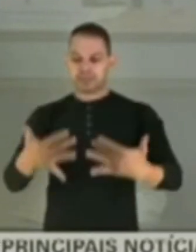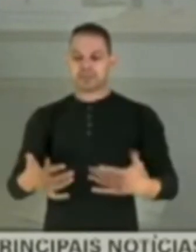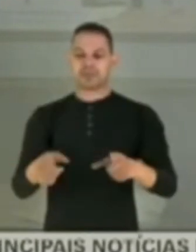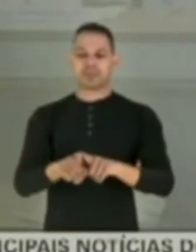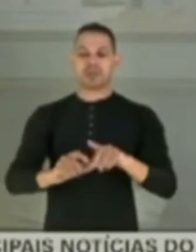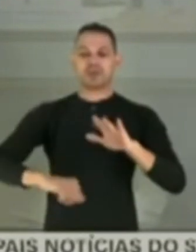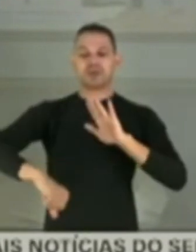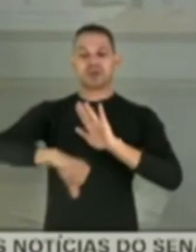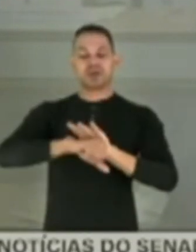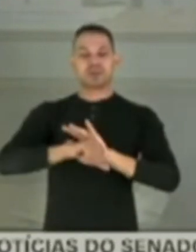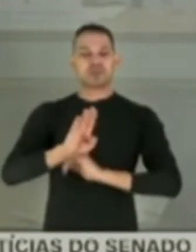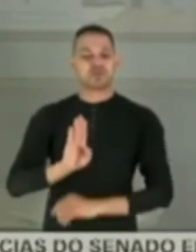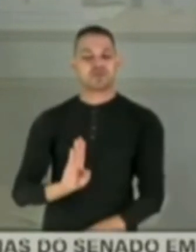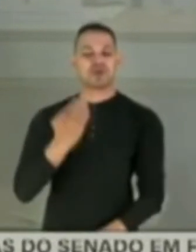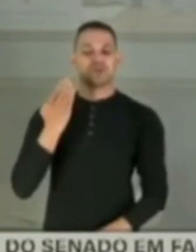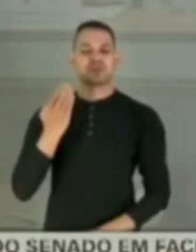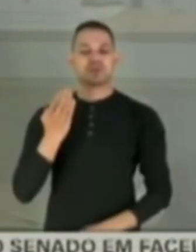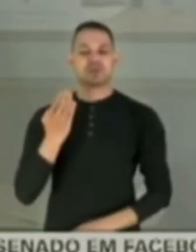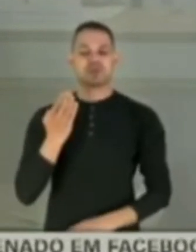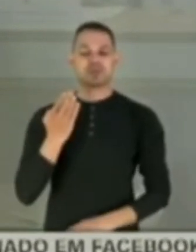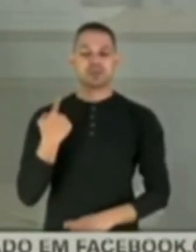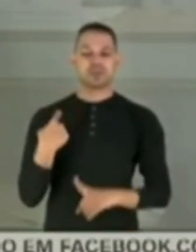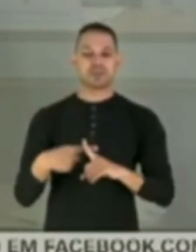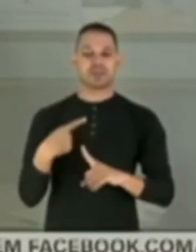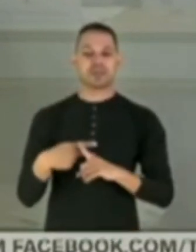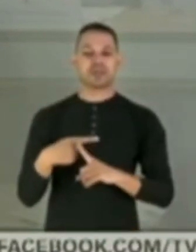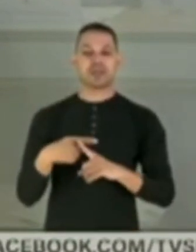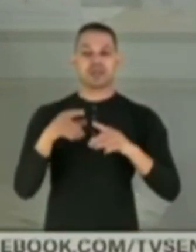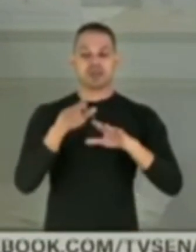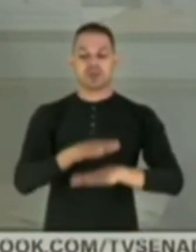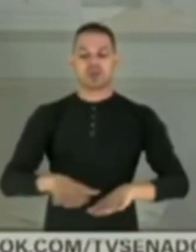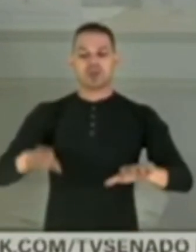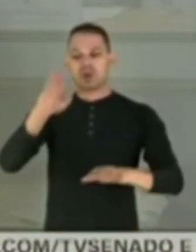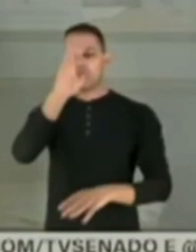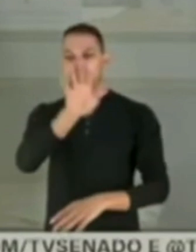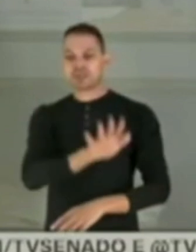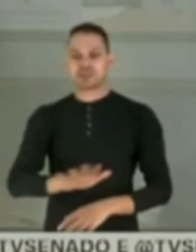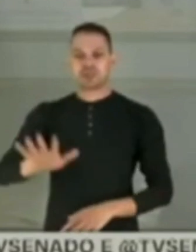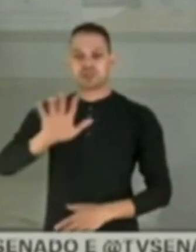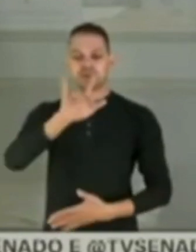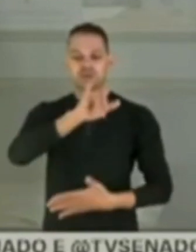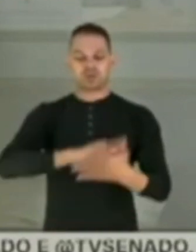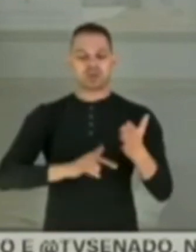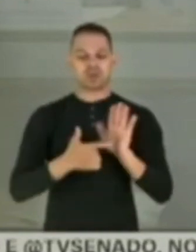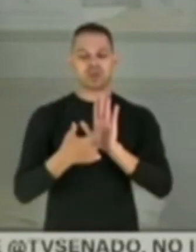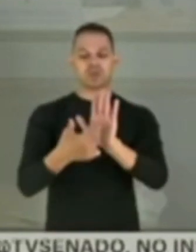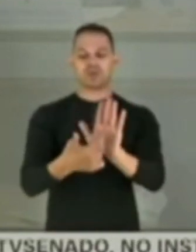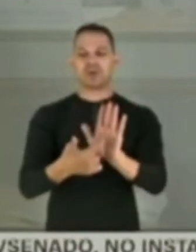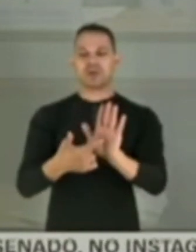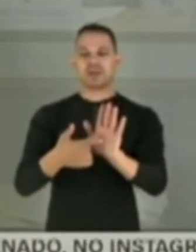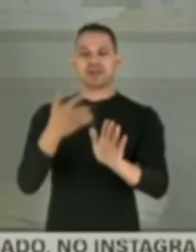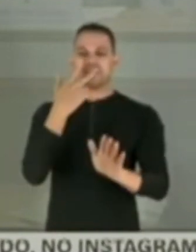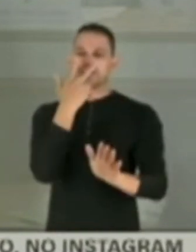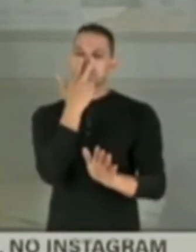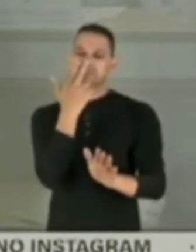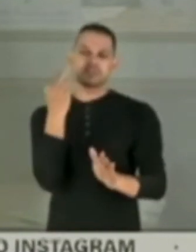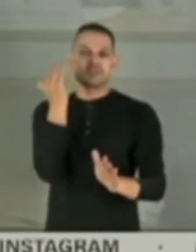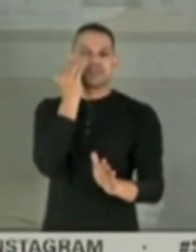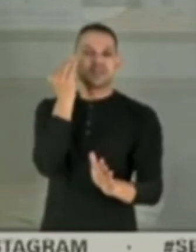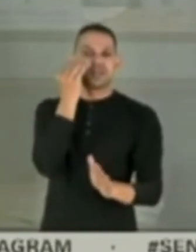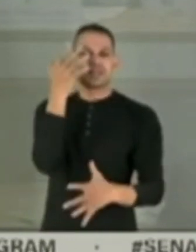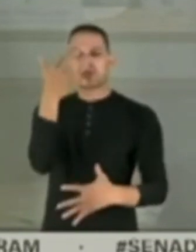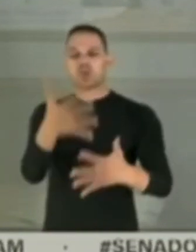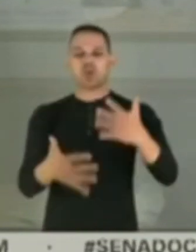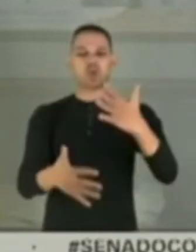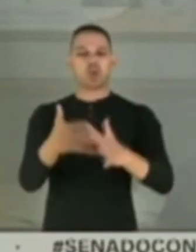crime de falsidade ao exibir perante a nação, para confundir a investigação dessa comissão parlamentar de inquérito,